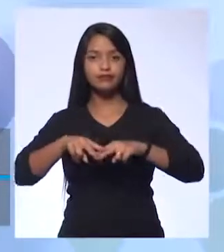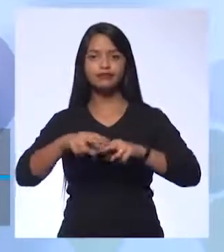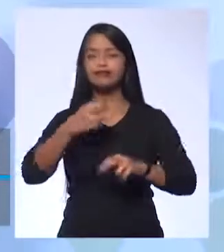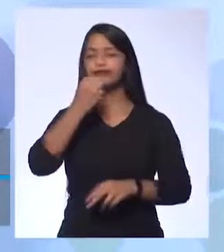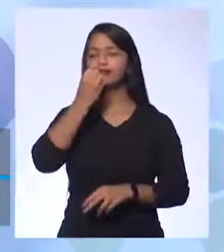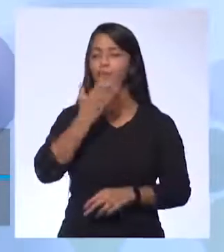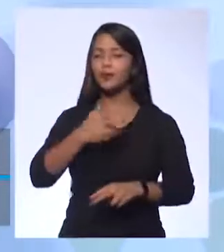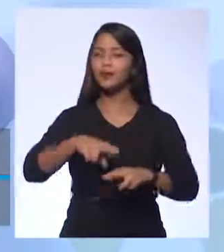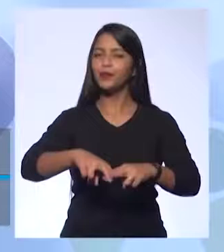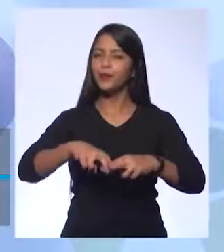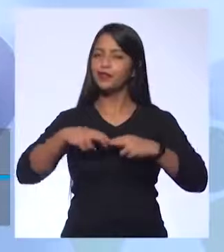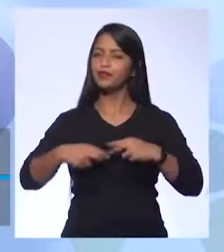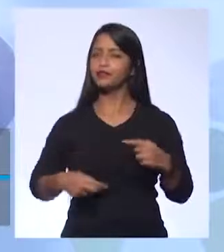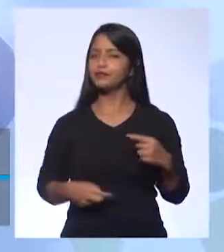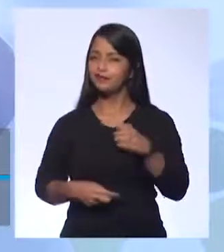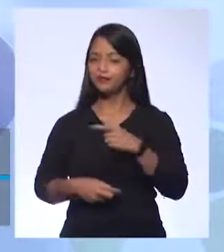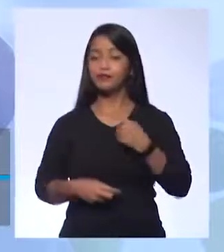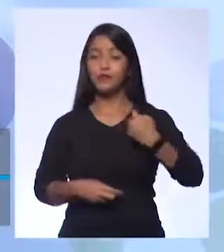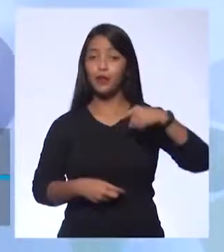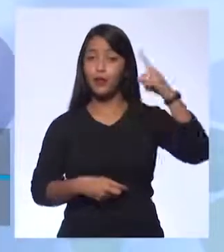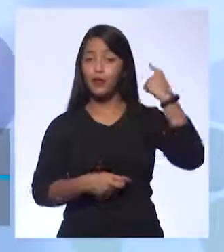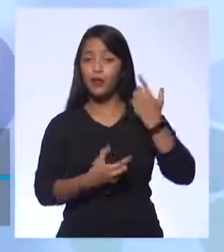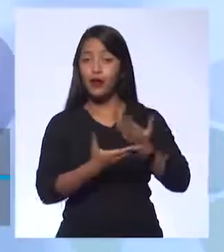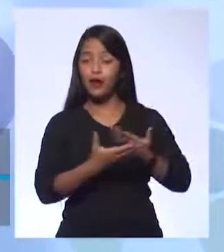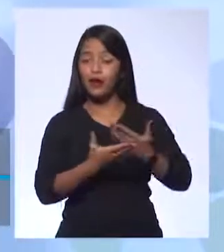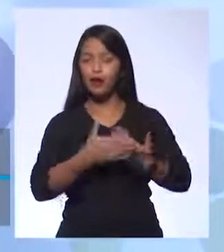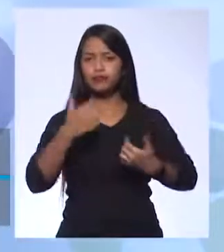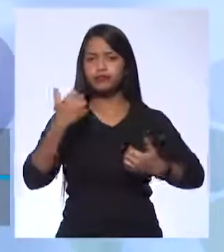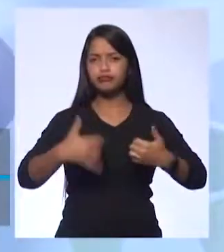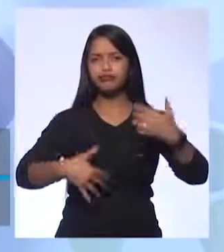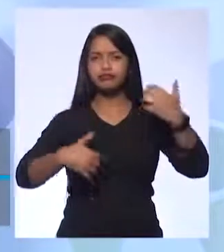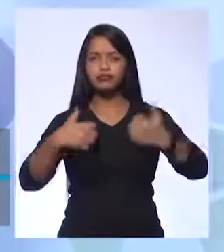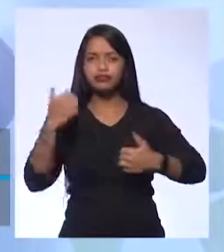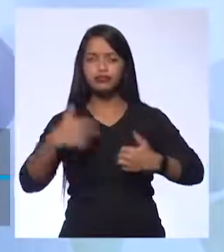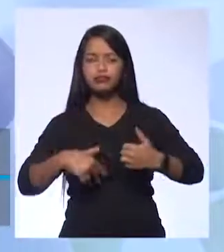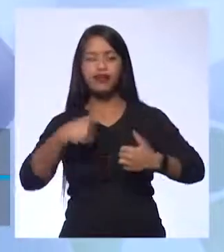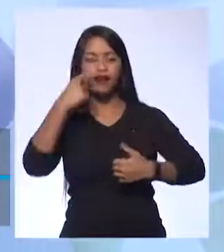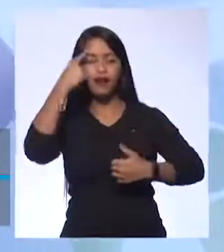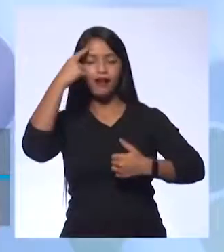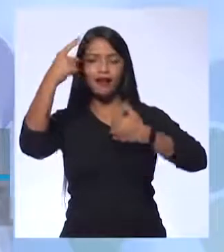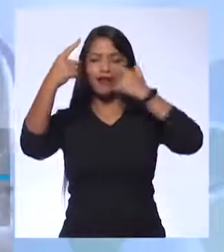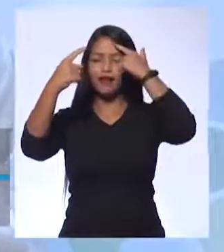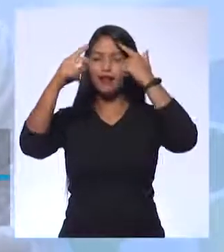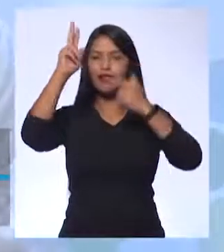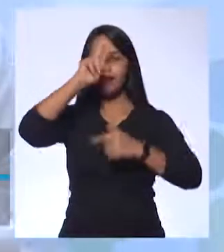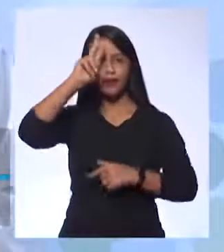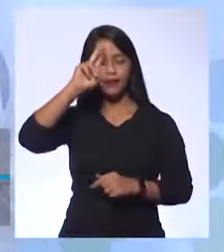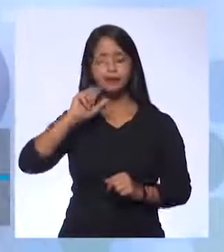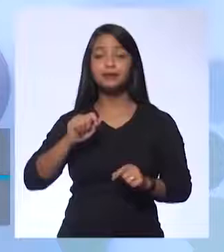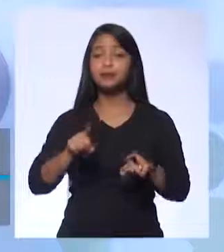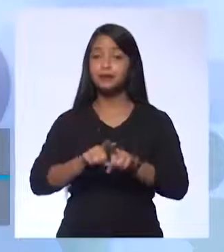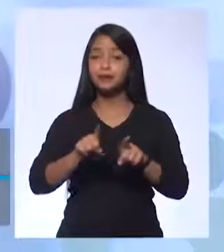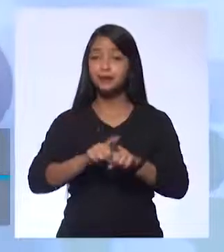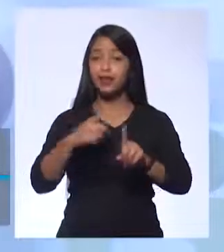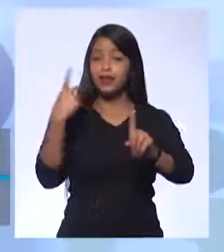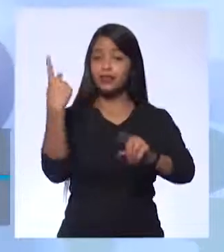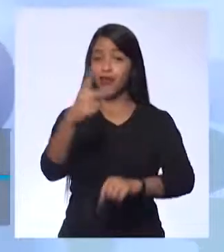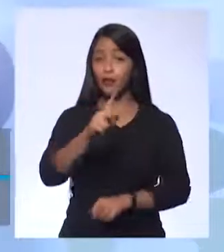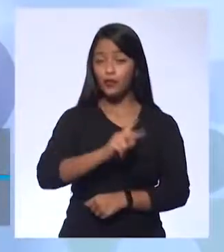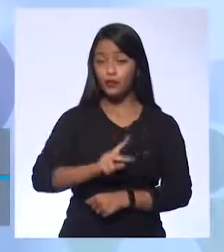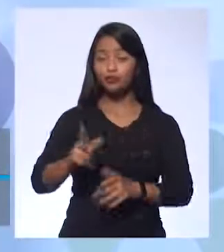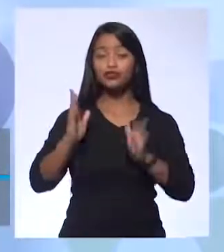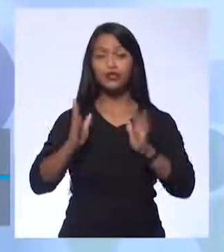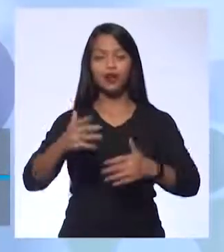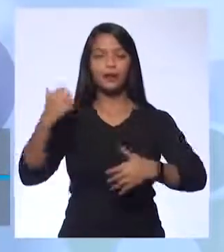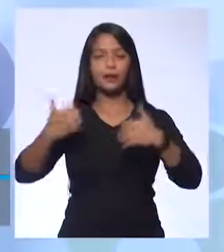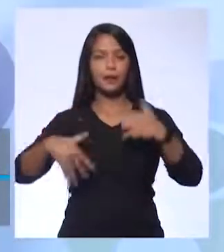que foi falado nas outras aulas e o que o seu professor com certeza já falou a respeito, né? E aí enriquece